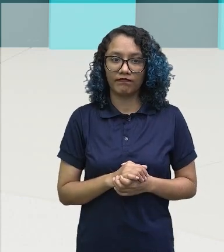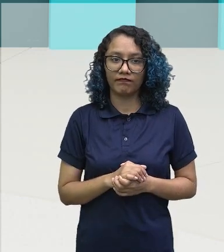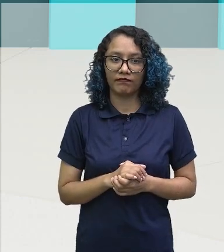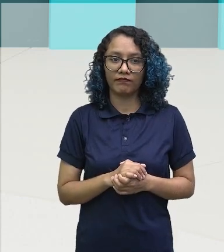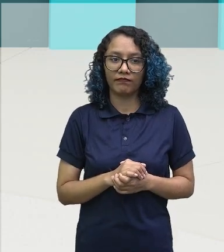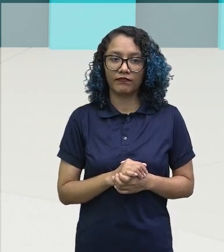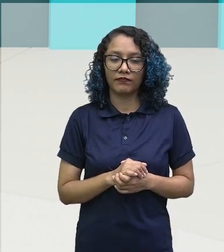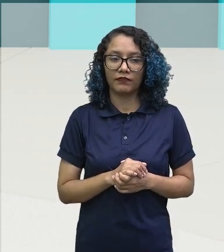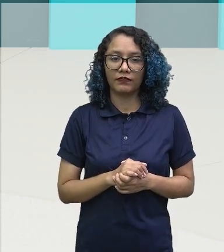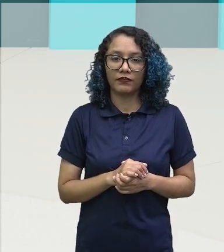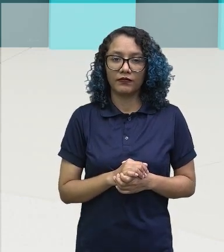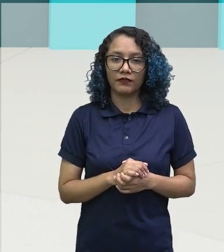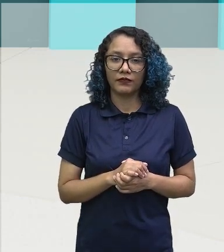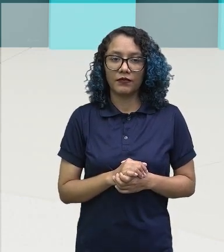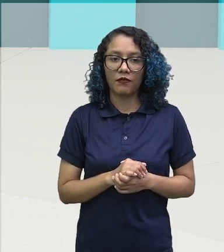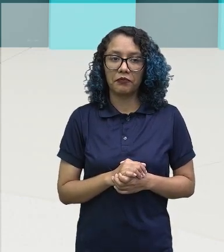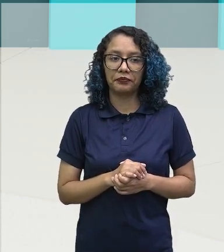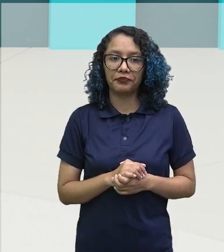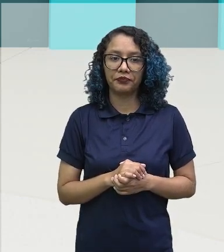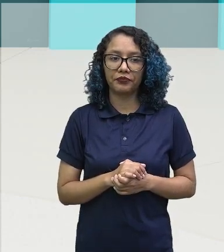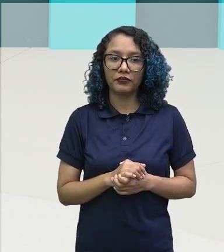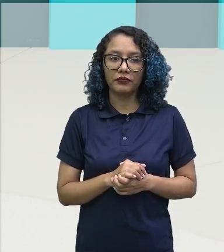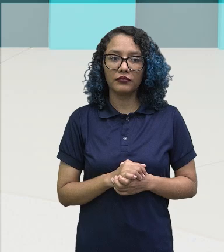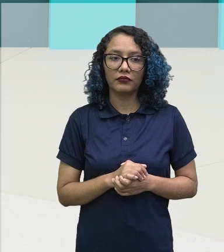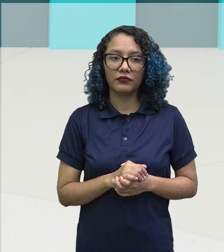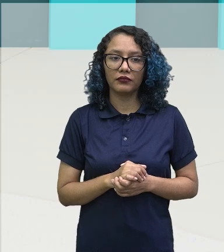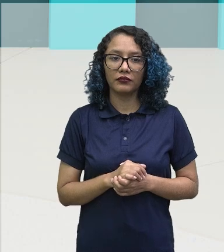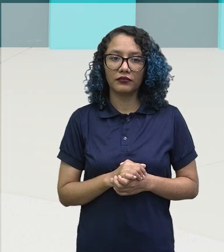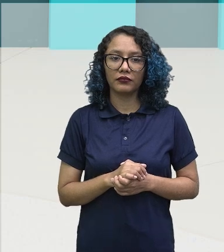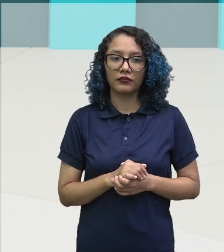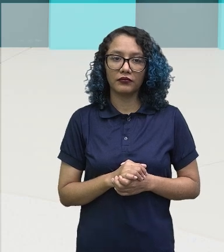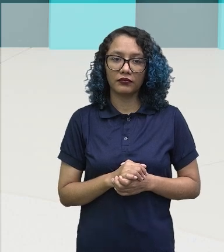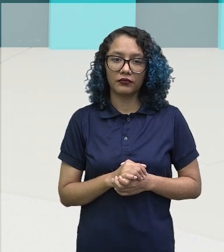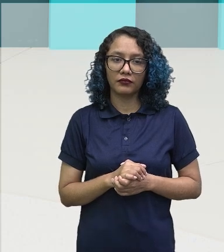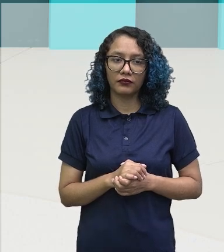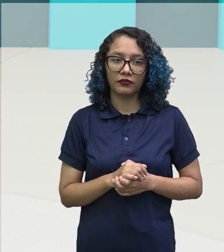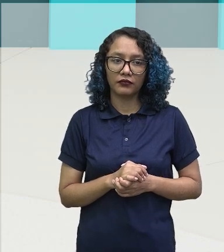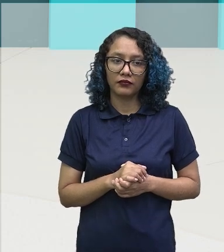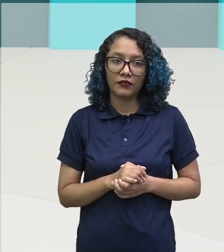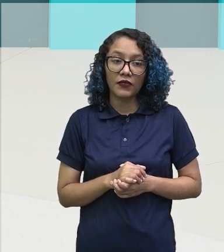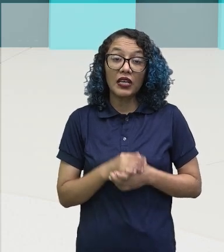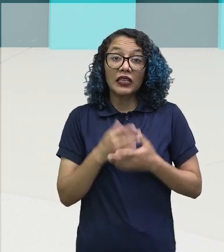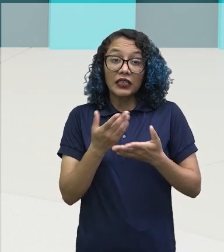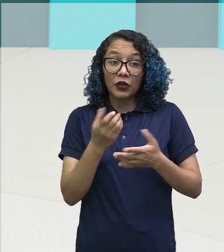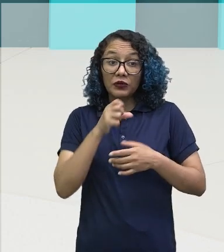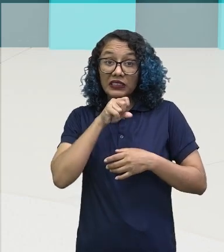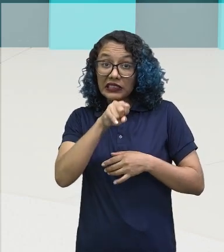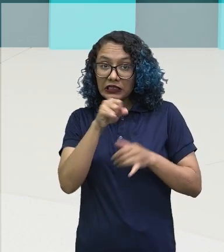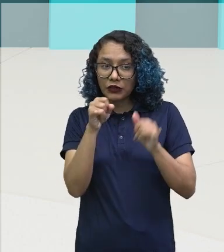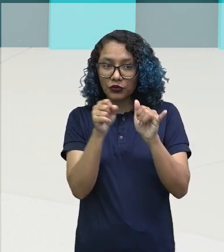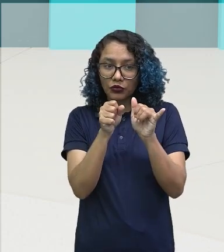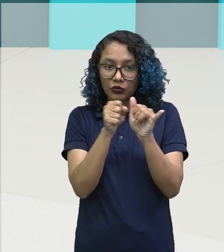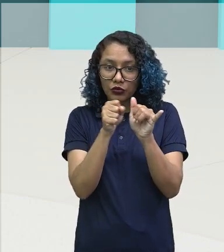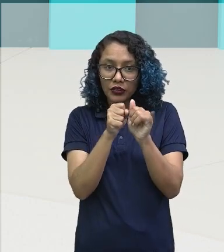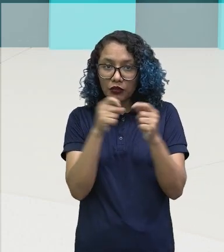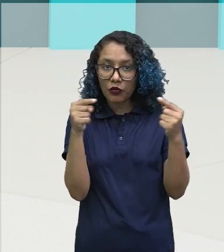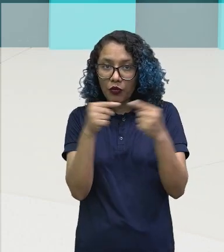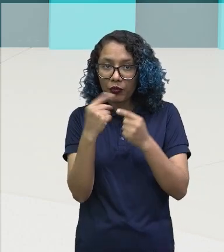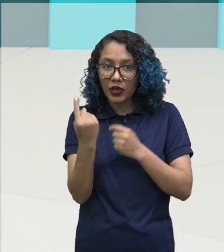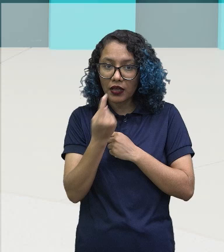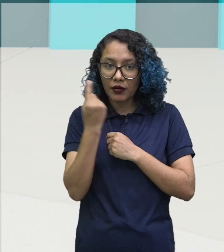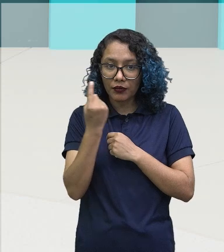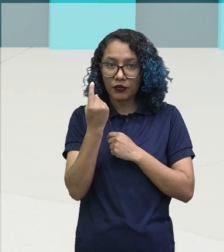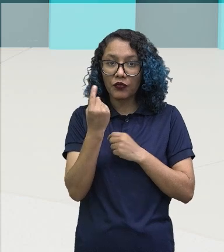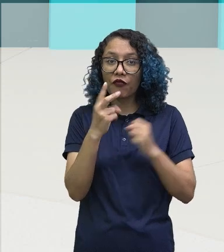no texto, né? Na oração. Então, esse sujeito, se ele estiver no singular, o verbo